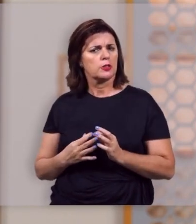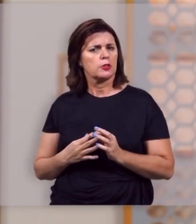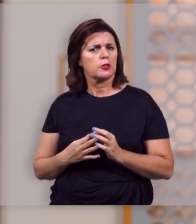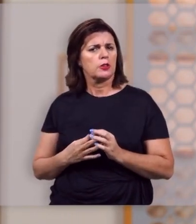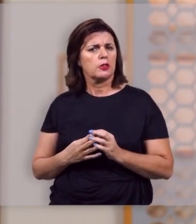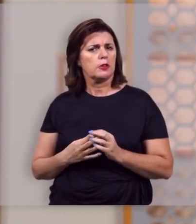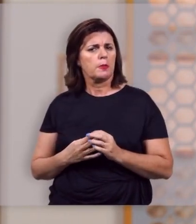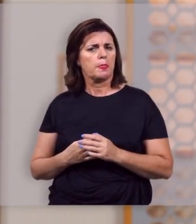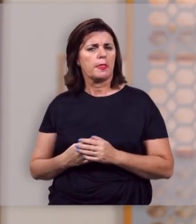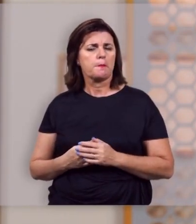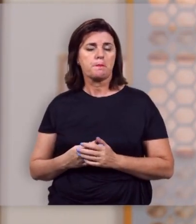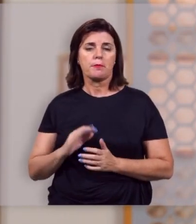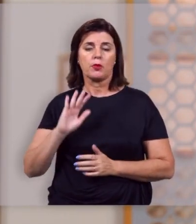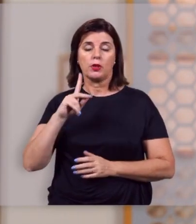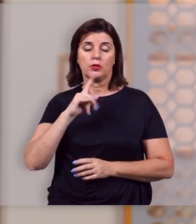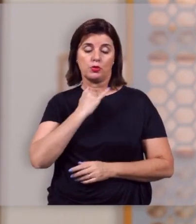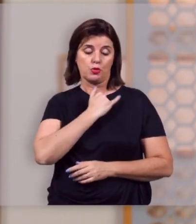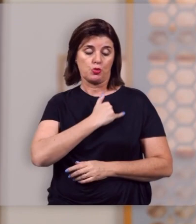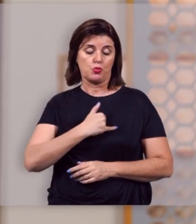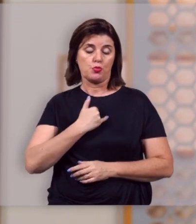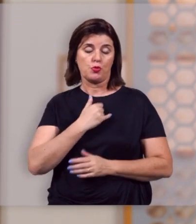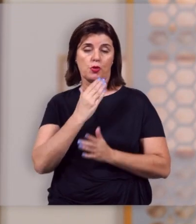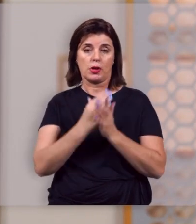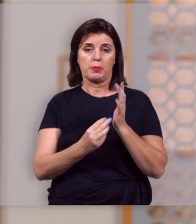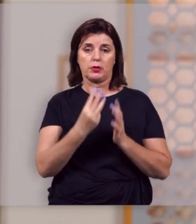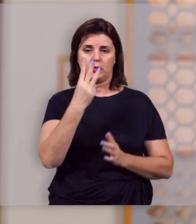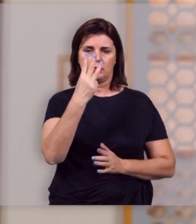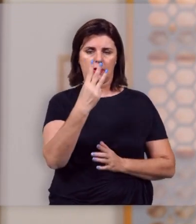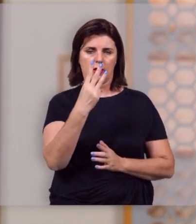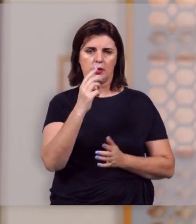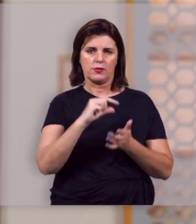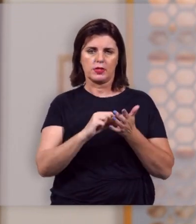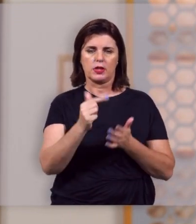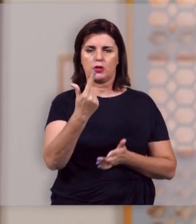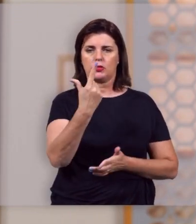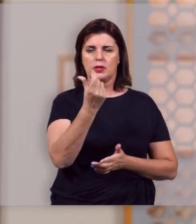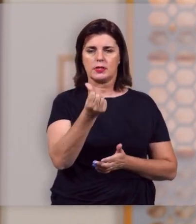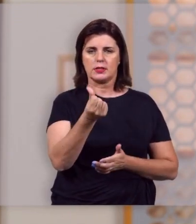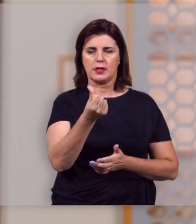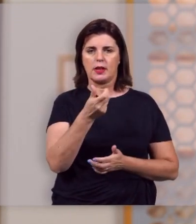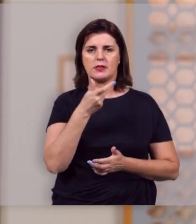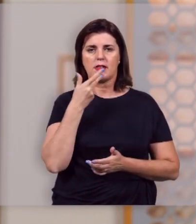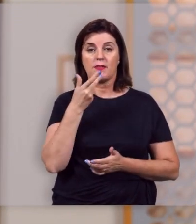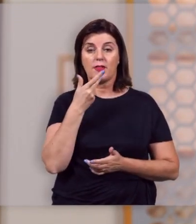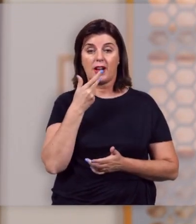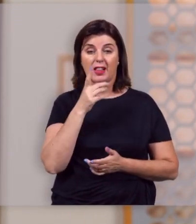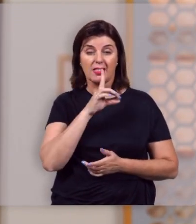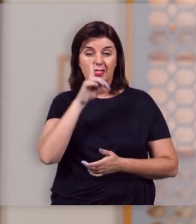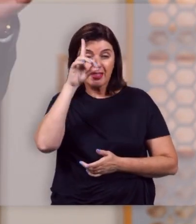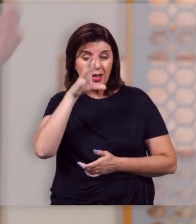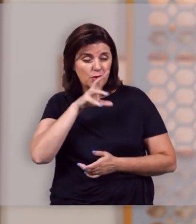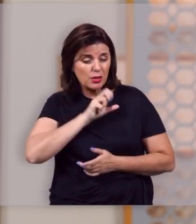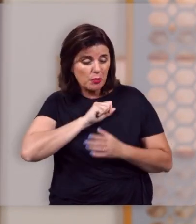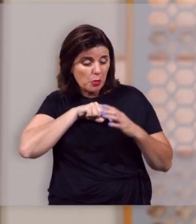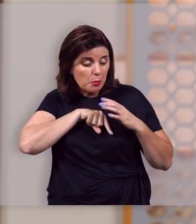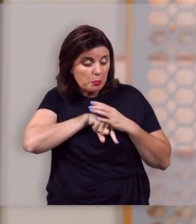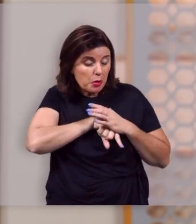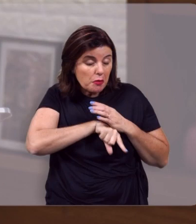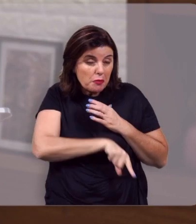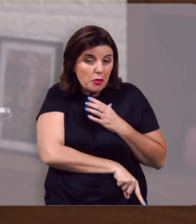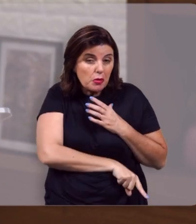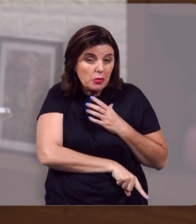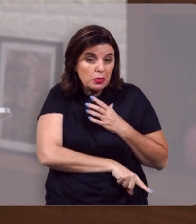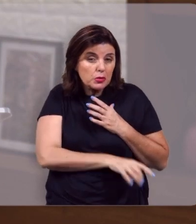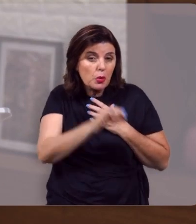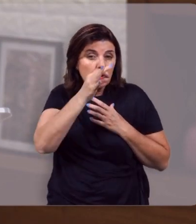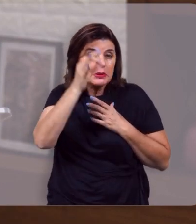sobremaneira. É a mesma ênfase de João 3,16, porque Deus amou o mundo de tal maneira.